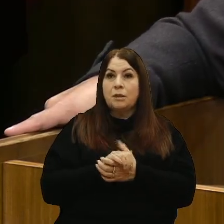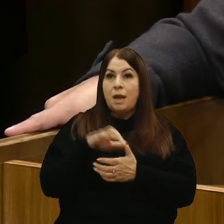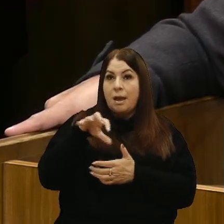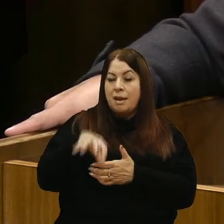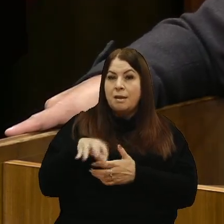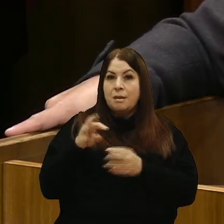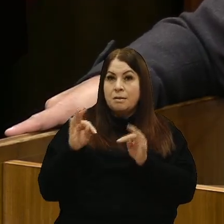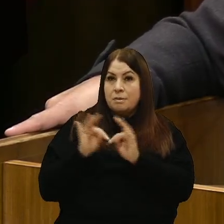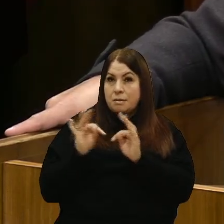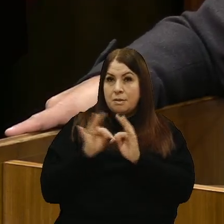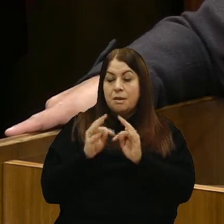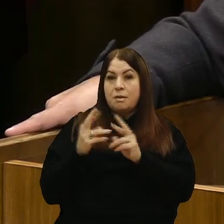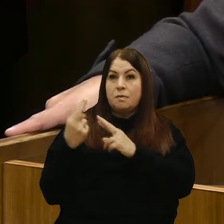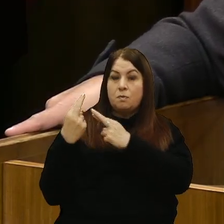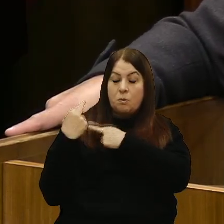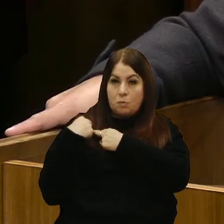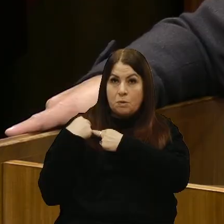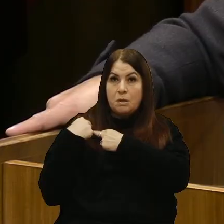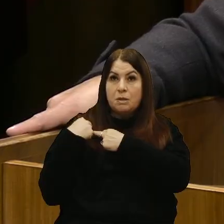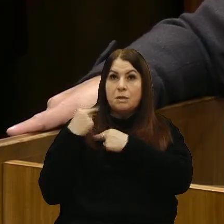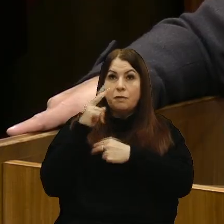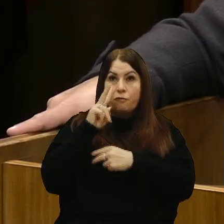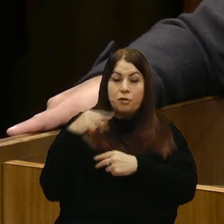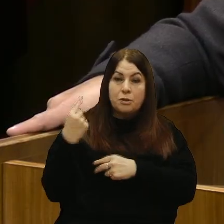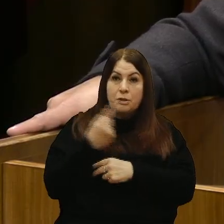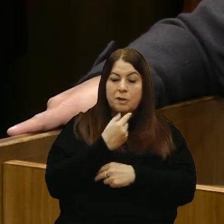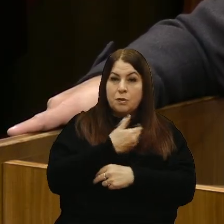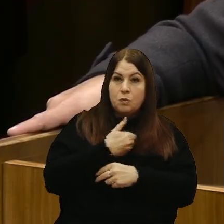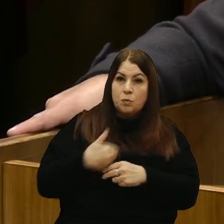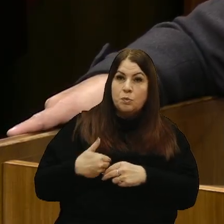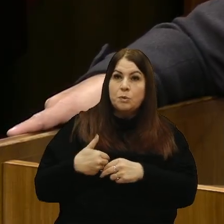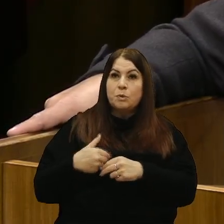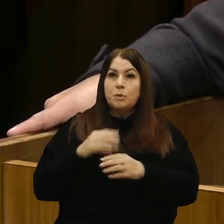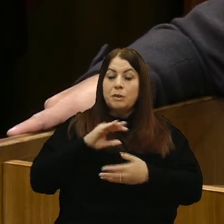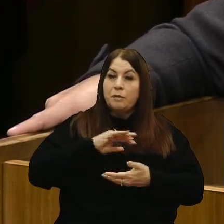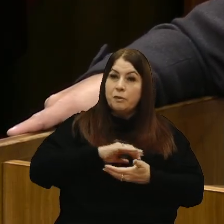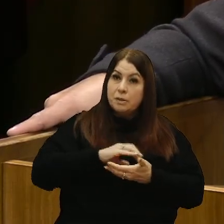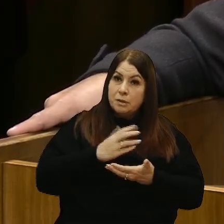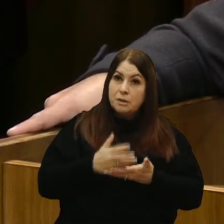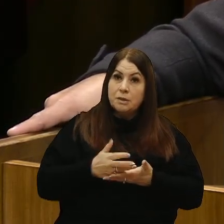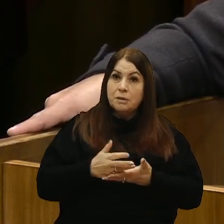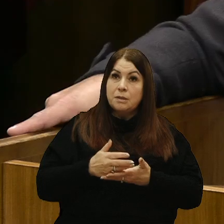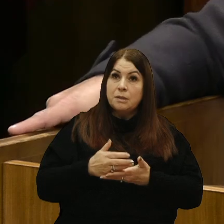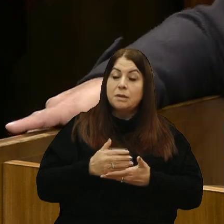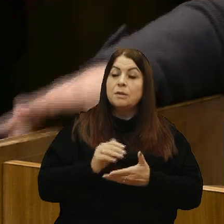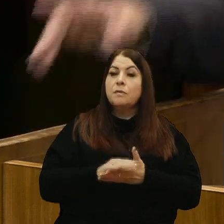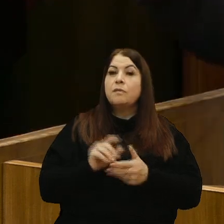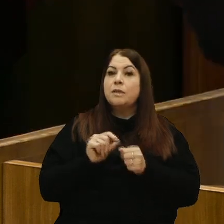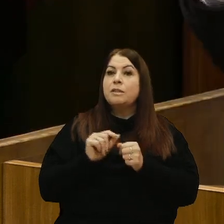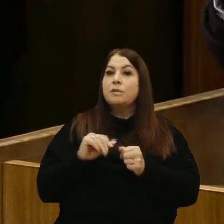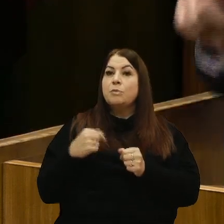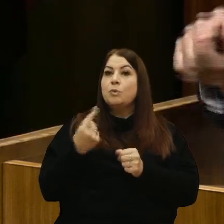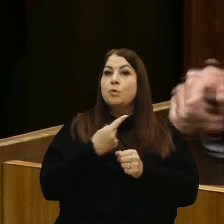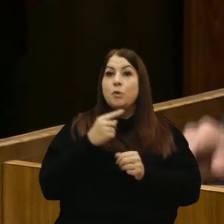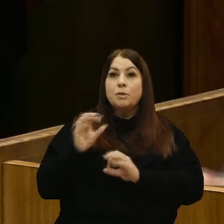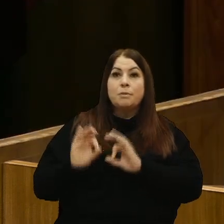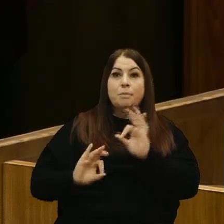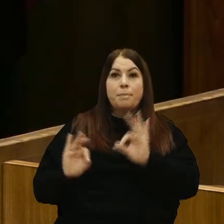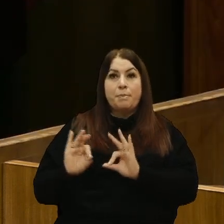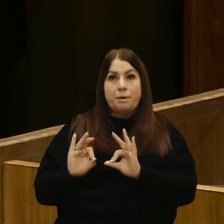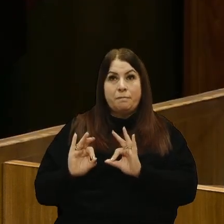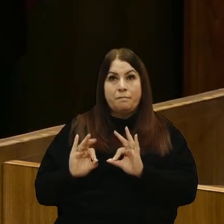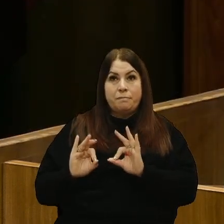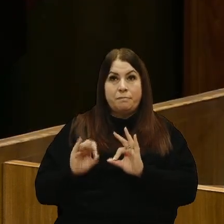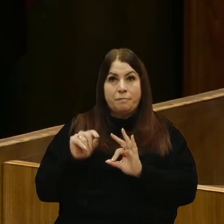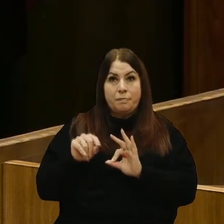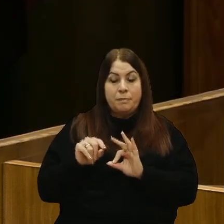áreas técnicas e responsáveis das forças de segurança, de defesa civil, caminhemos para nos preparar para